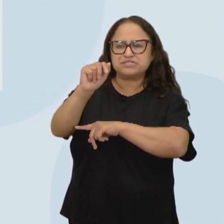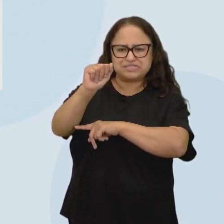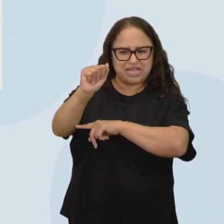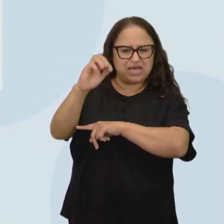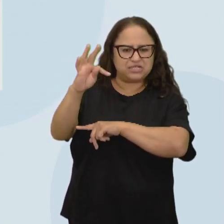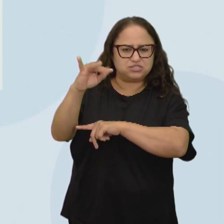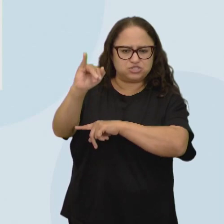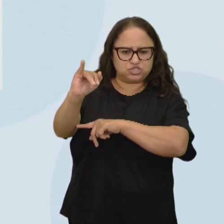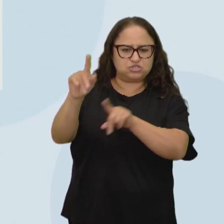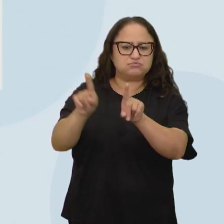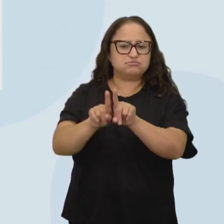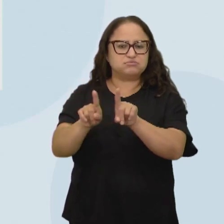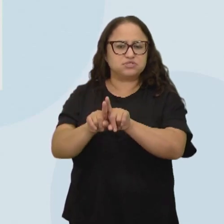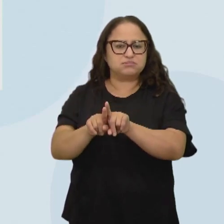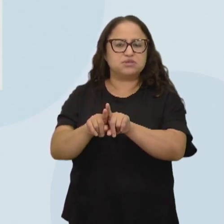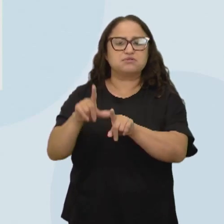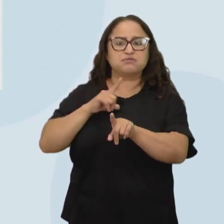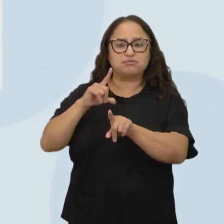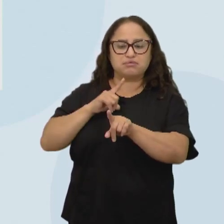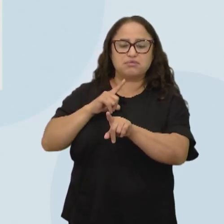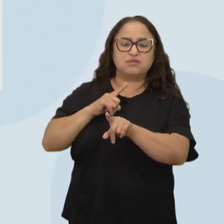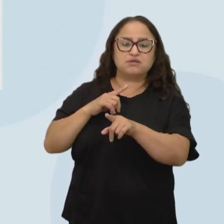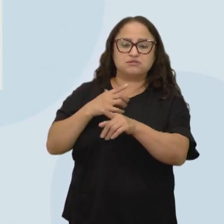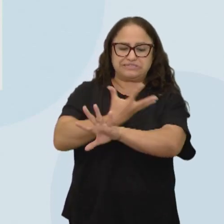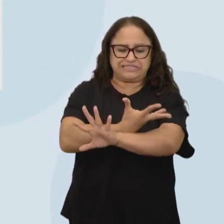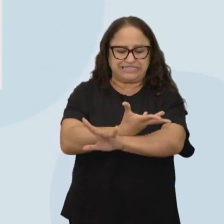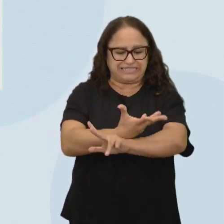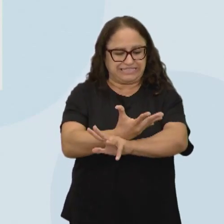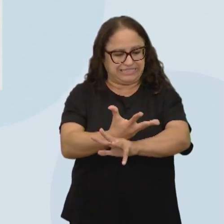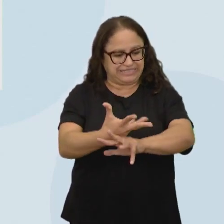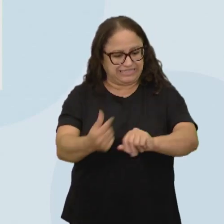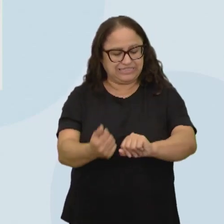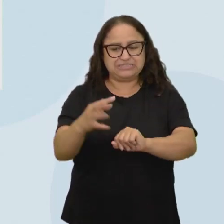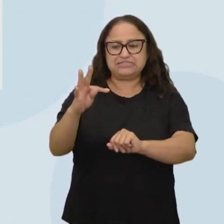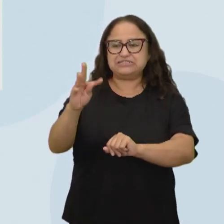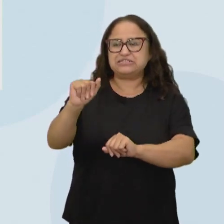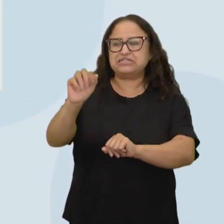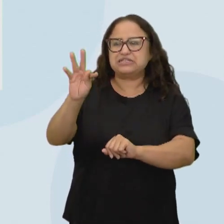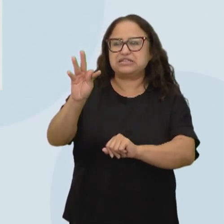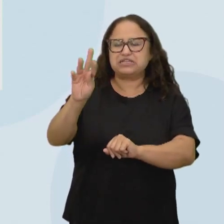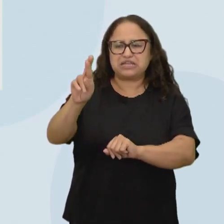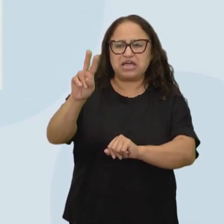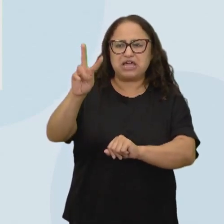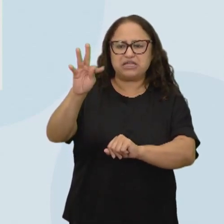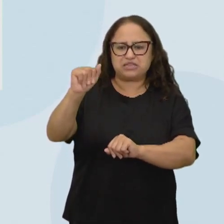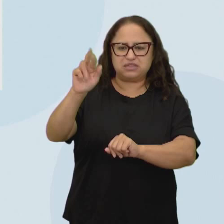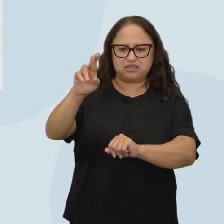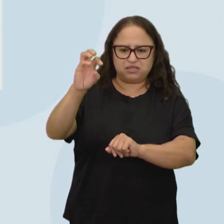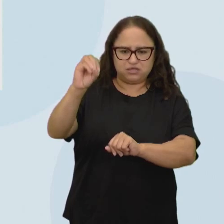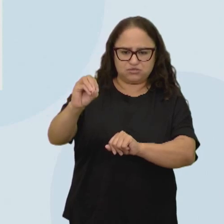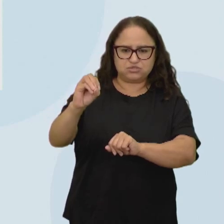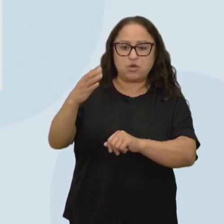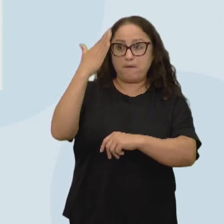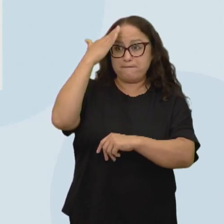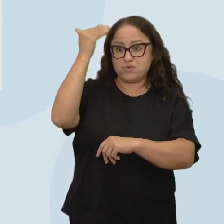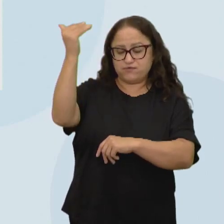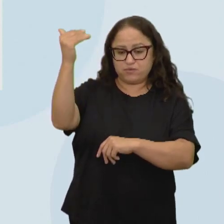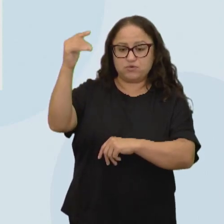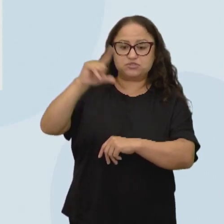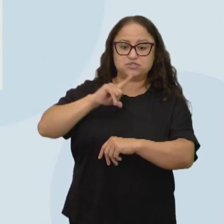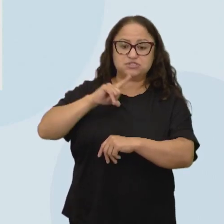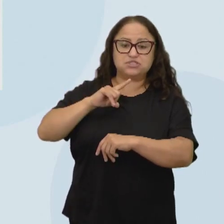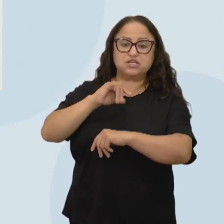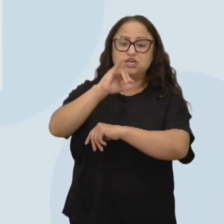Bárbaros. O Deserto dos Tártaros. Ao seu lado, meu grande favorito, Jorge Luis